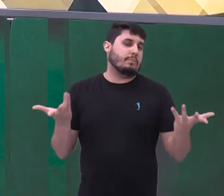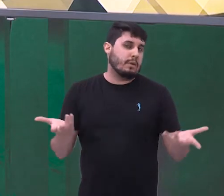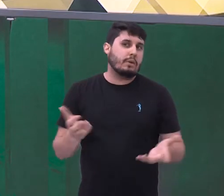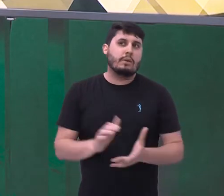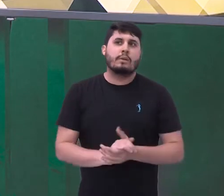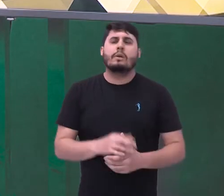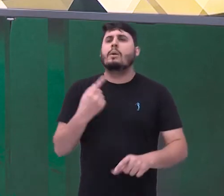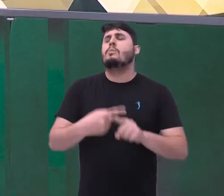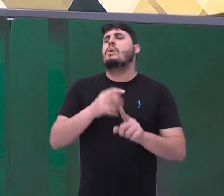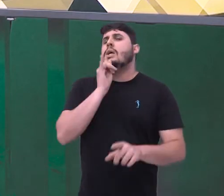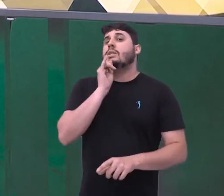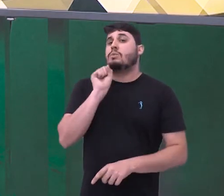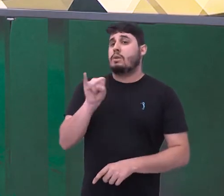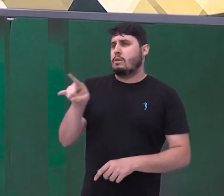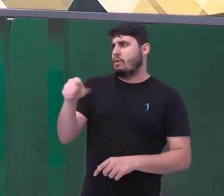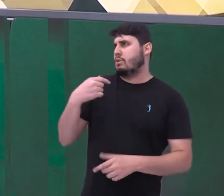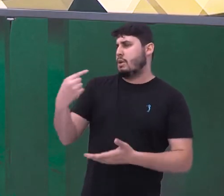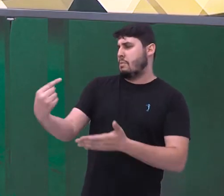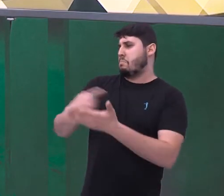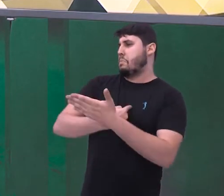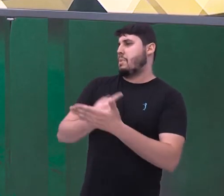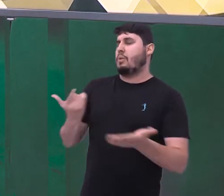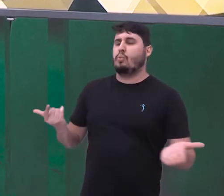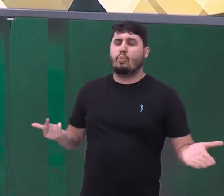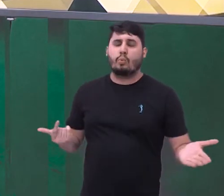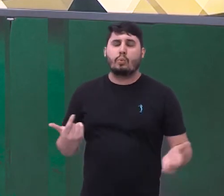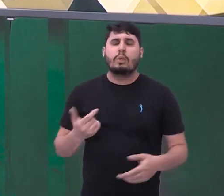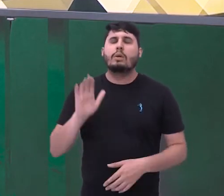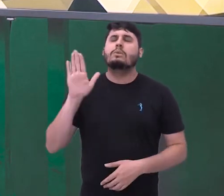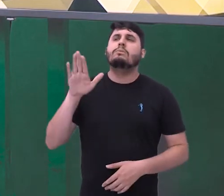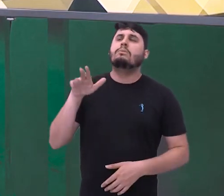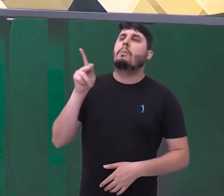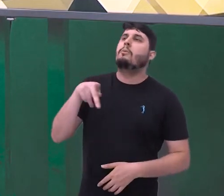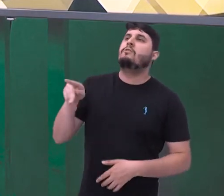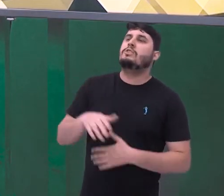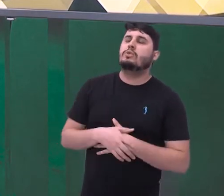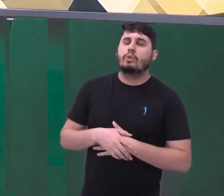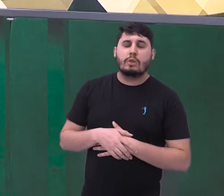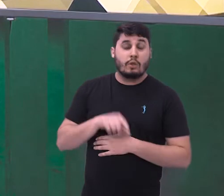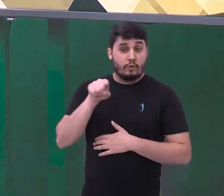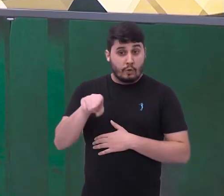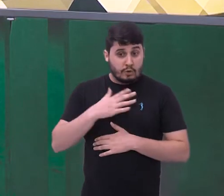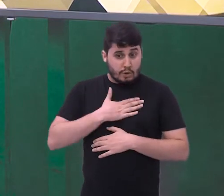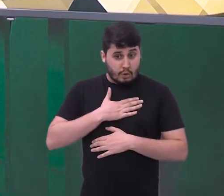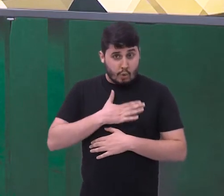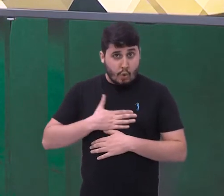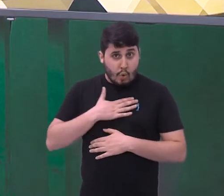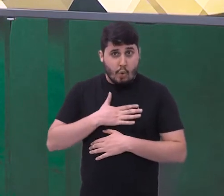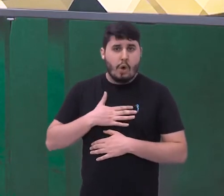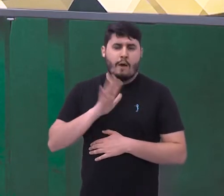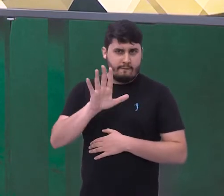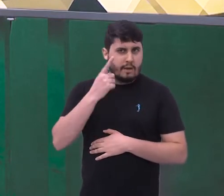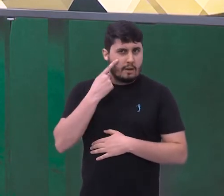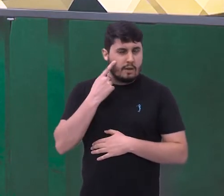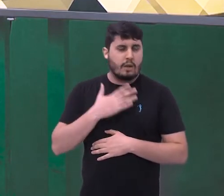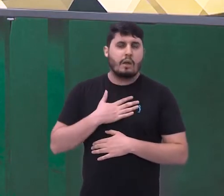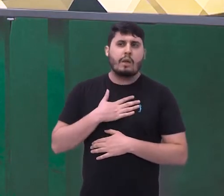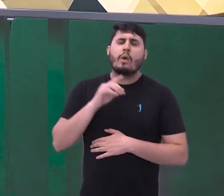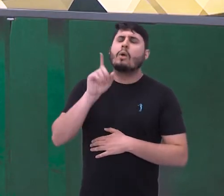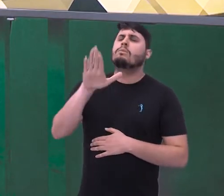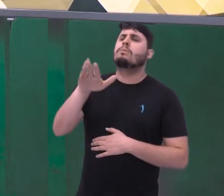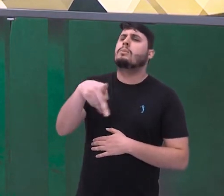pergunta... Se você chega para mim e pergunta assim, Consuelo, você gosta... Veja